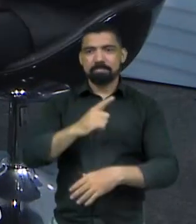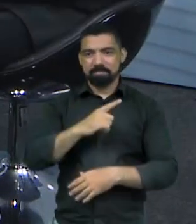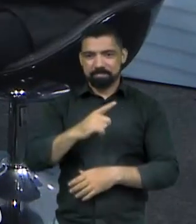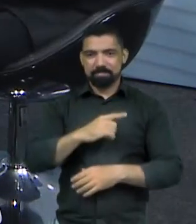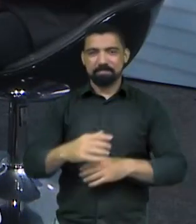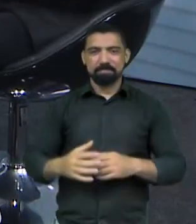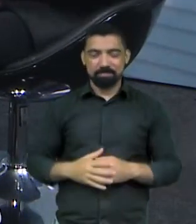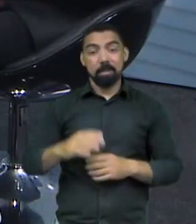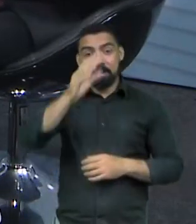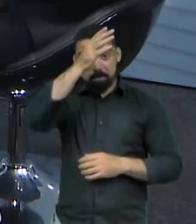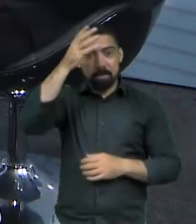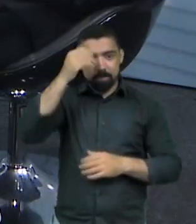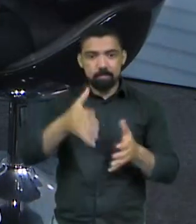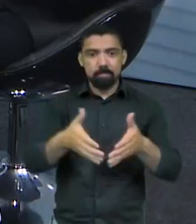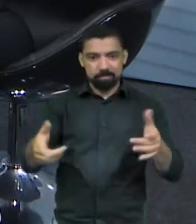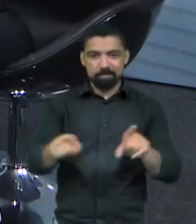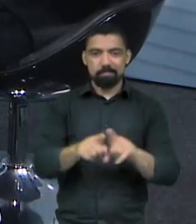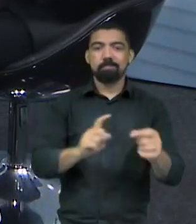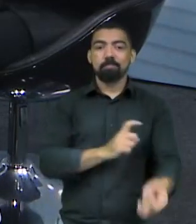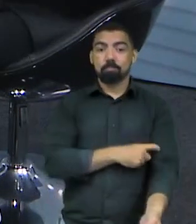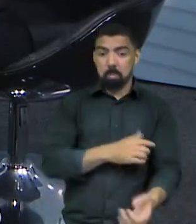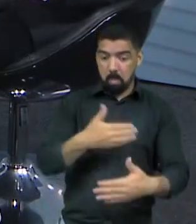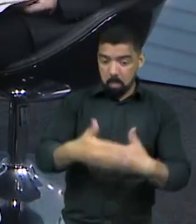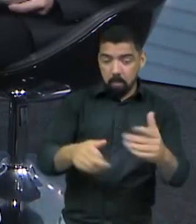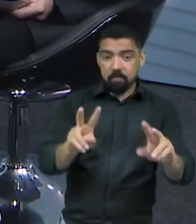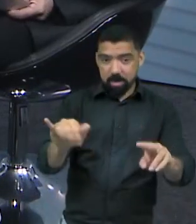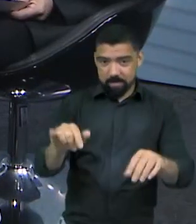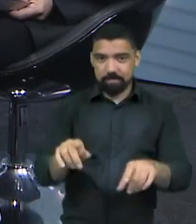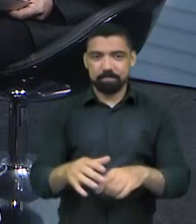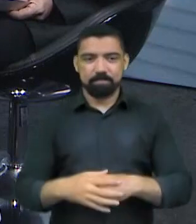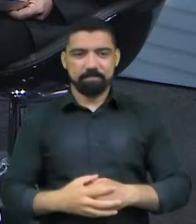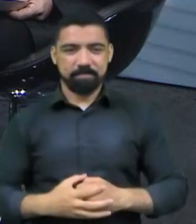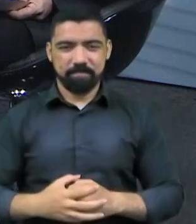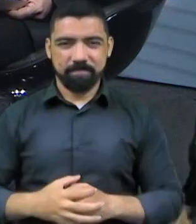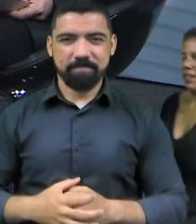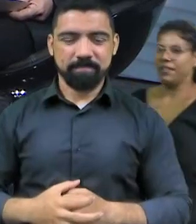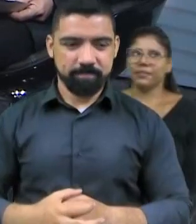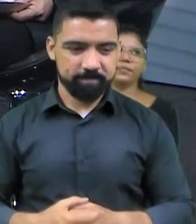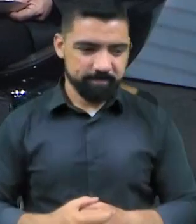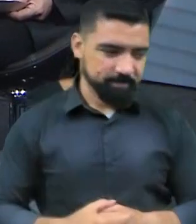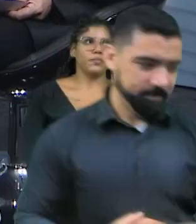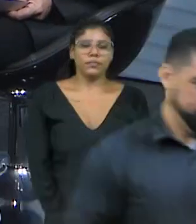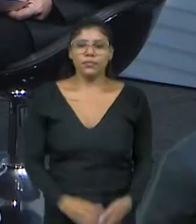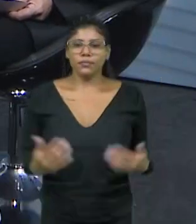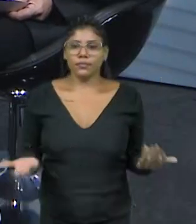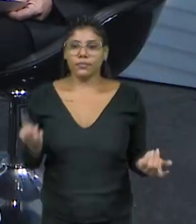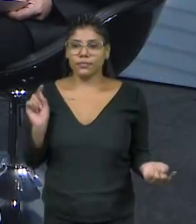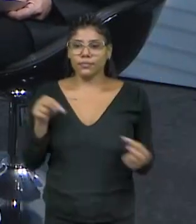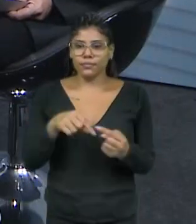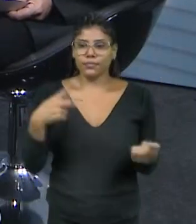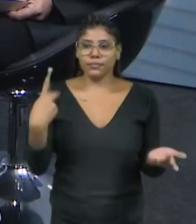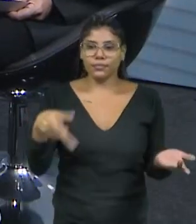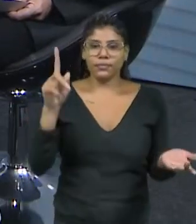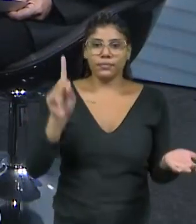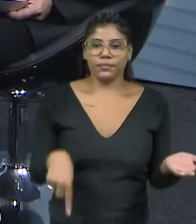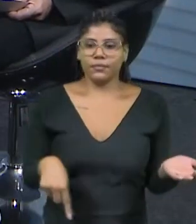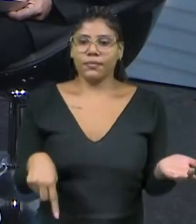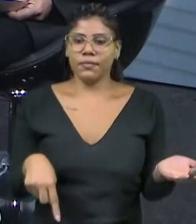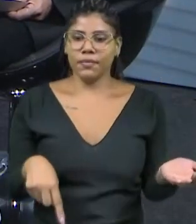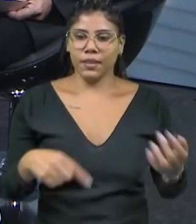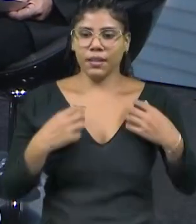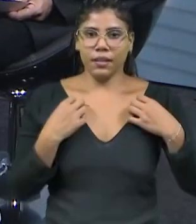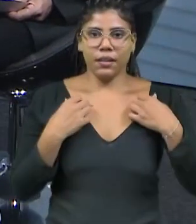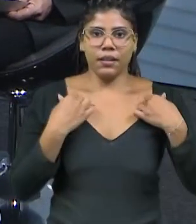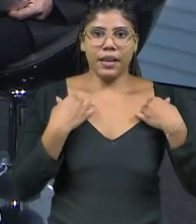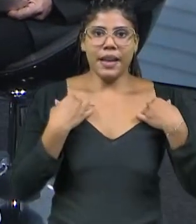profissionalizantes, Camilo ampliou, é humano, vai consolidar, certamente. Inclusive, a meta dele é 100% de escola de tempo integral no Ceará,